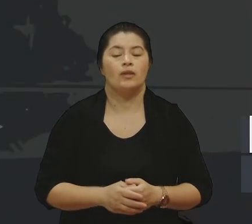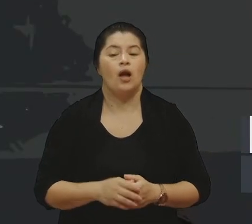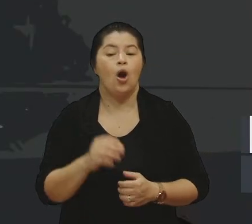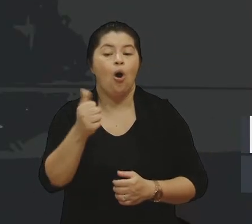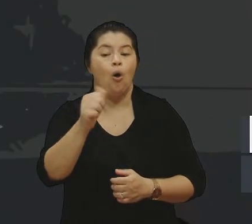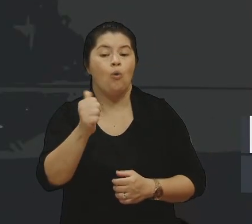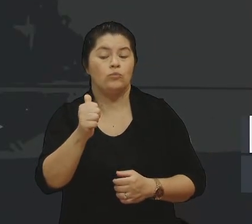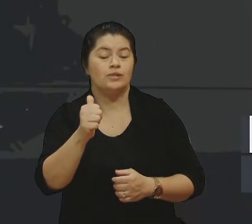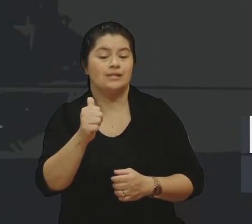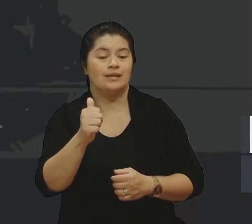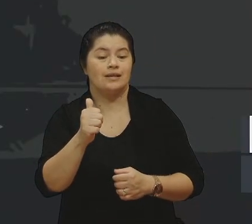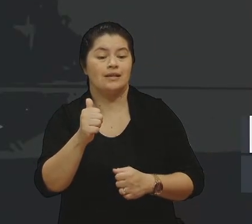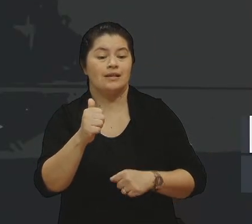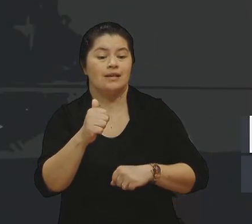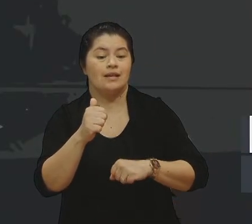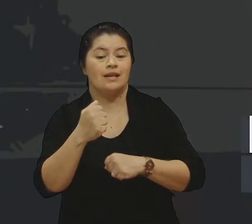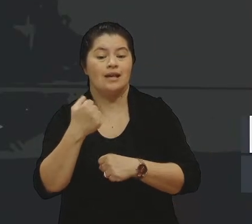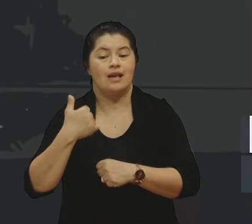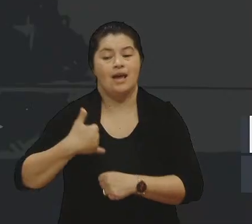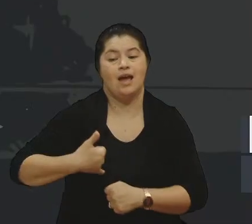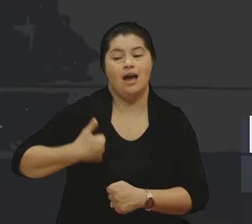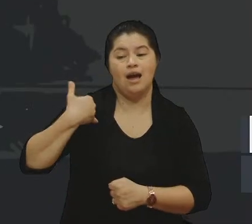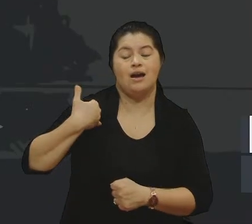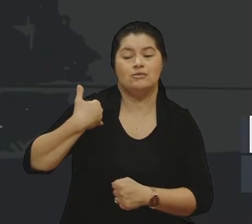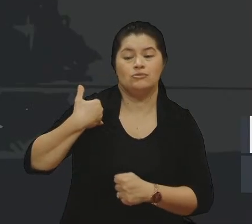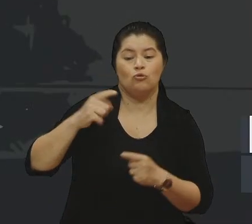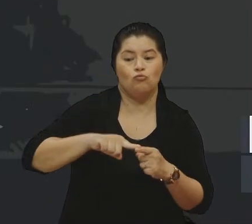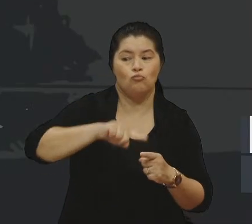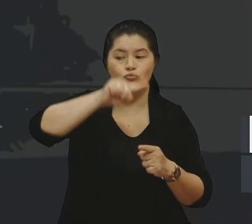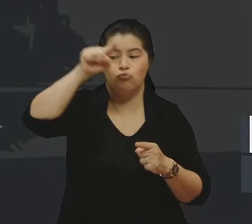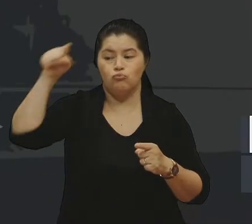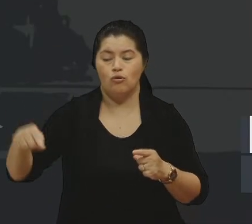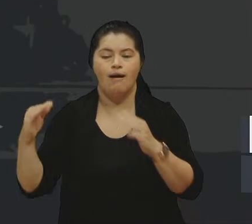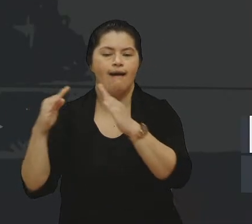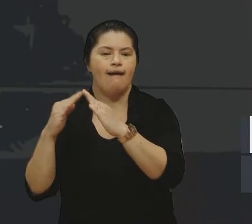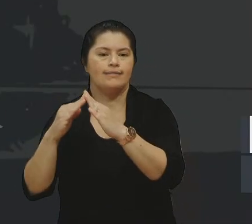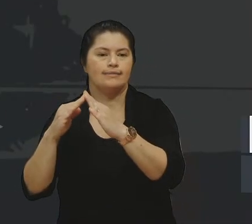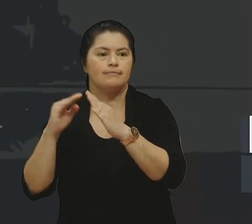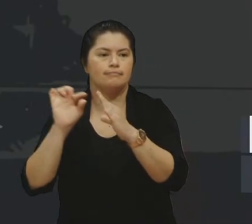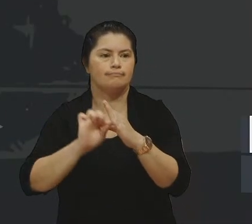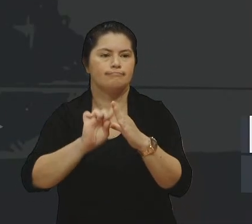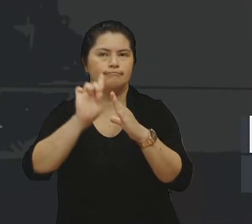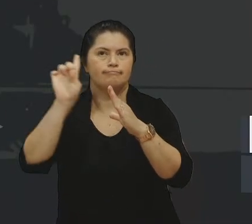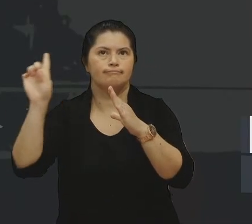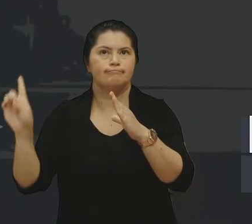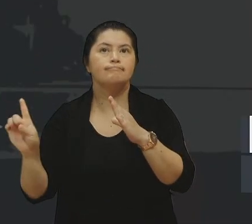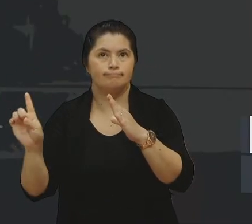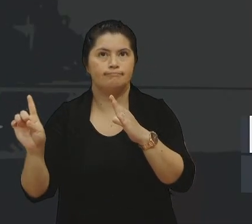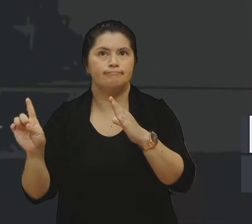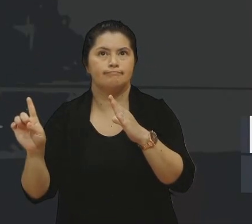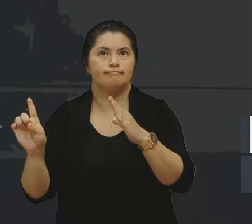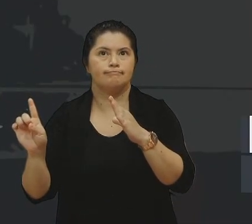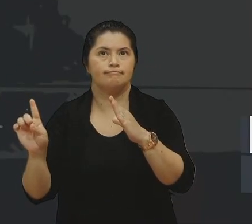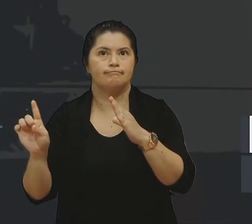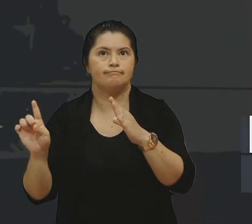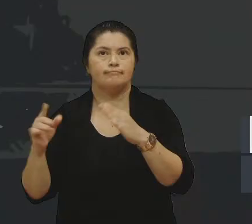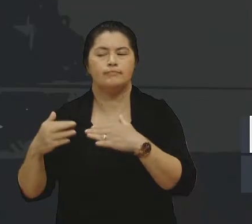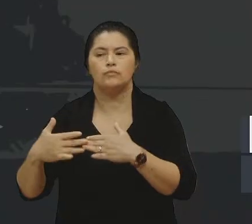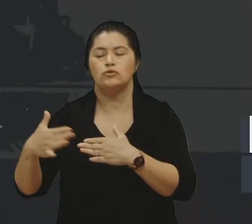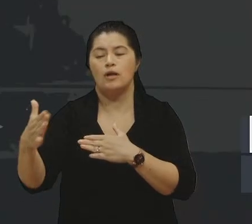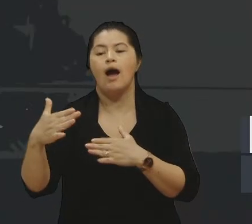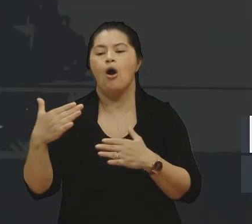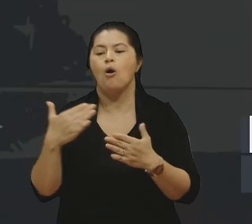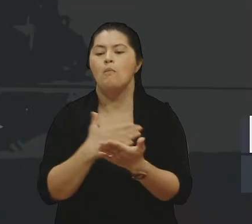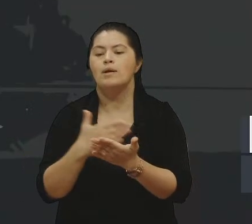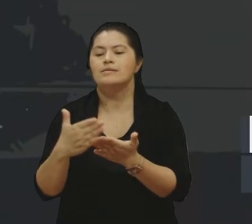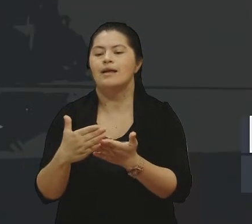anos, fugi de casa, na verdade, com 11 anos. E na minha época a gente podia ter carteira de trabalho com 14 anos. Então, desde lá eu trabalho. Eu